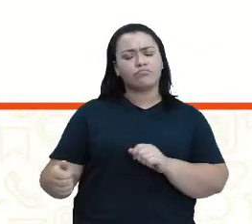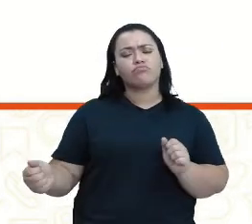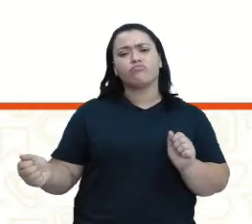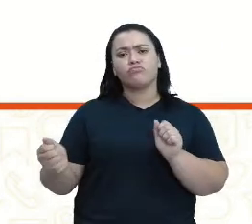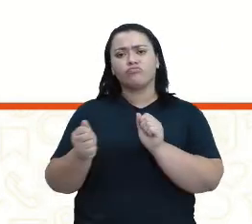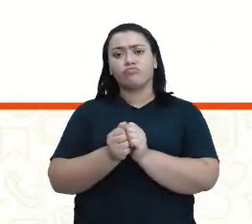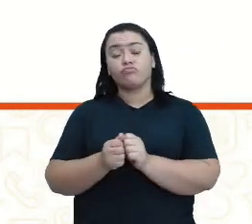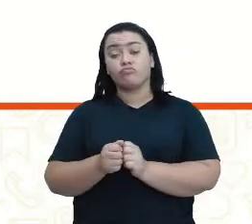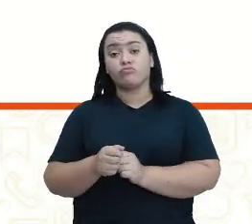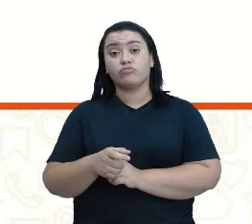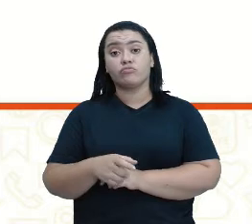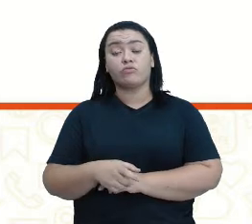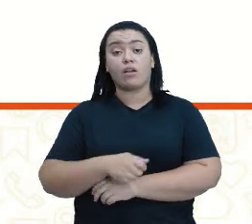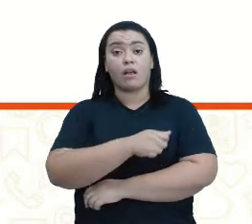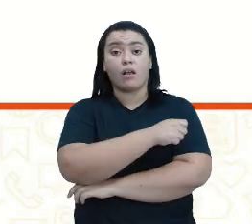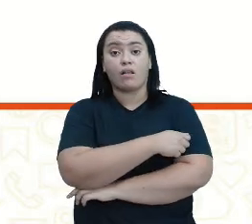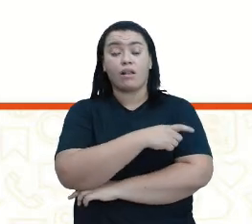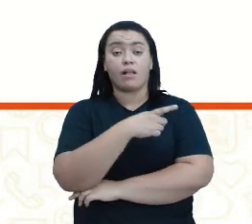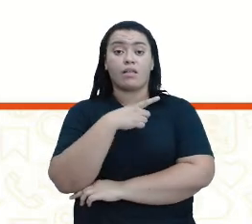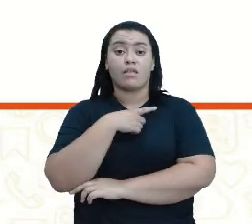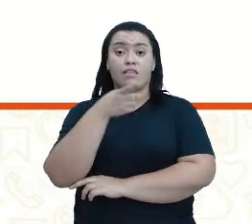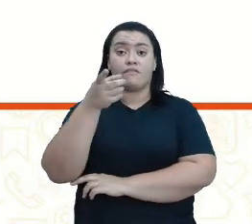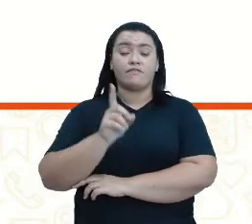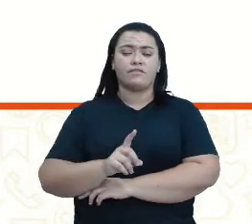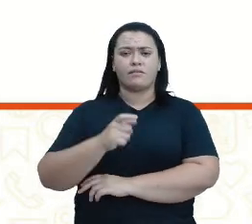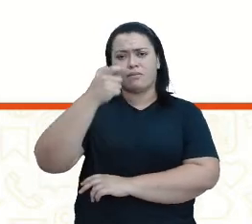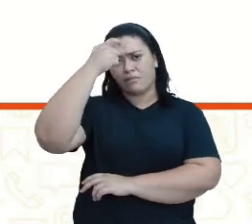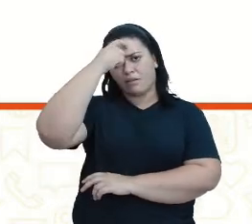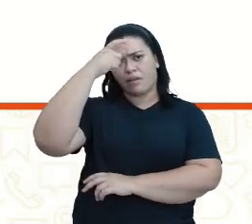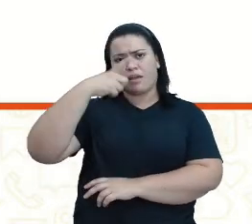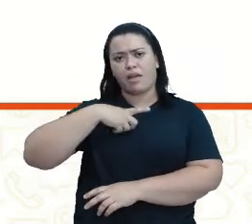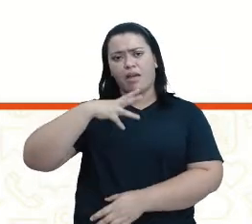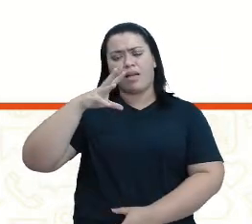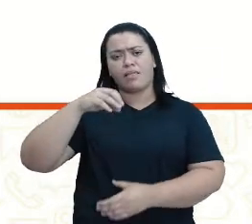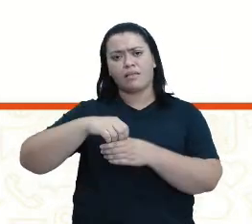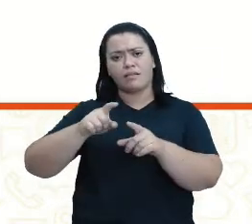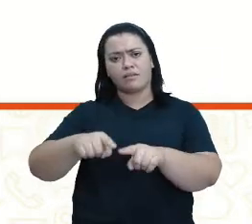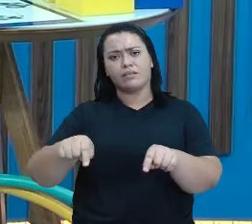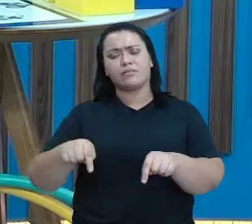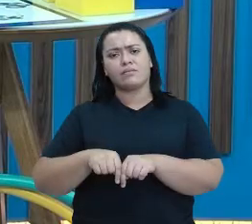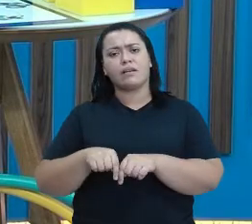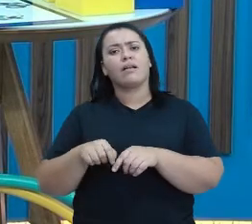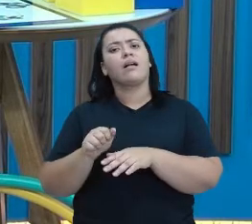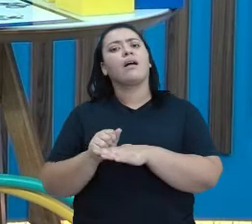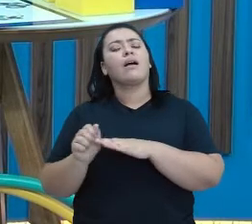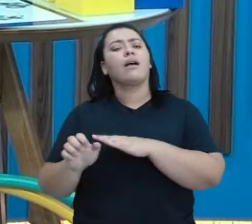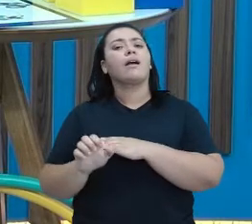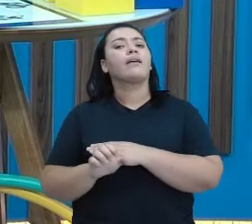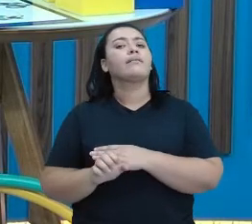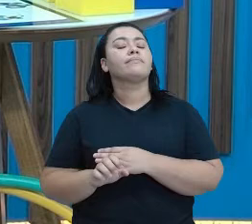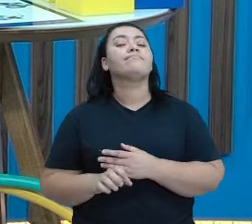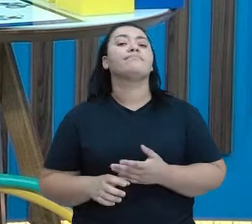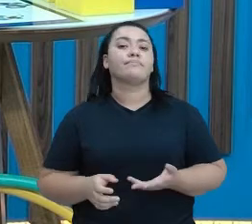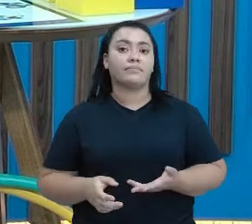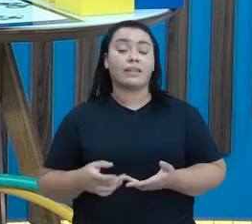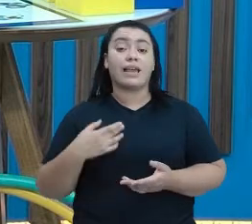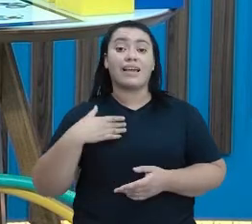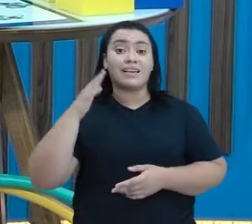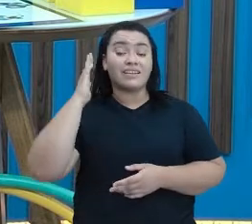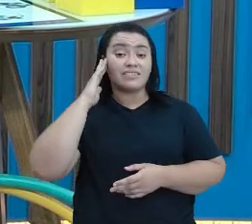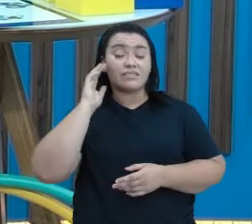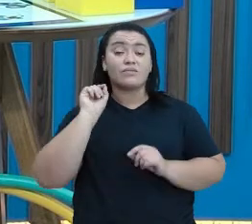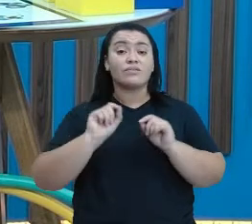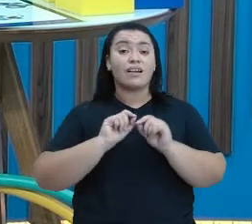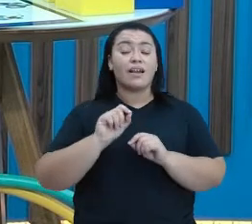com deficiência intelectual dentro da sala de recurso multifuncional? A gente viu que o professor do AE,